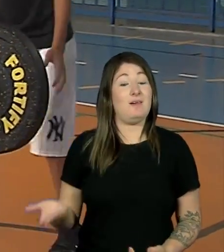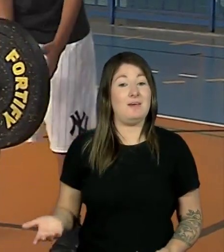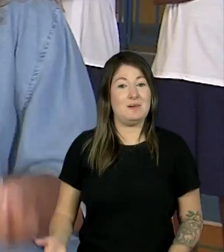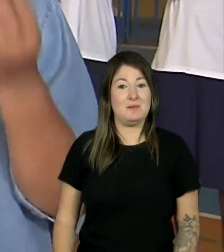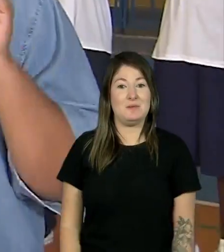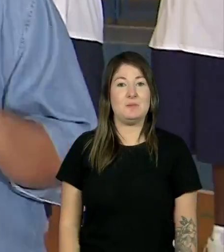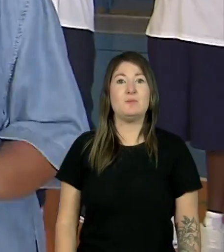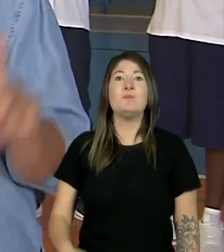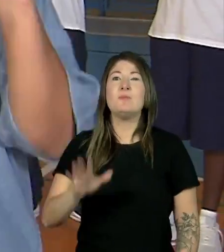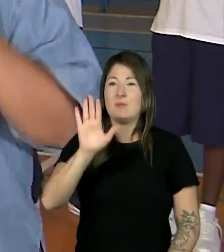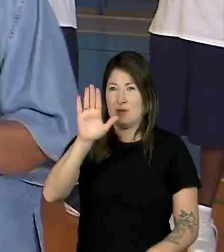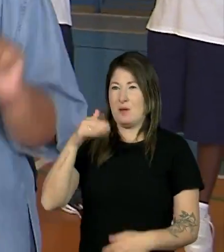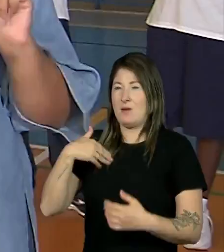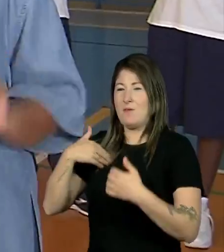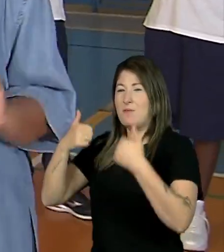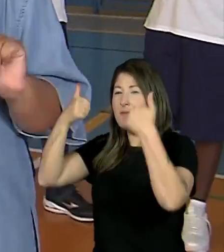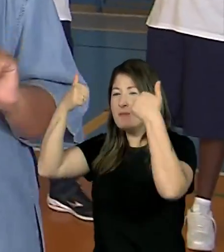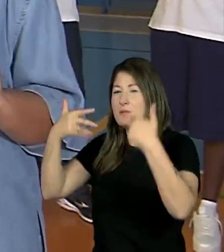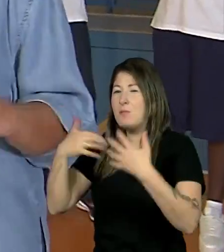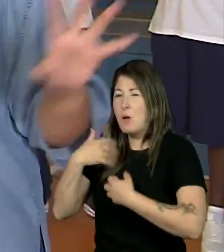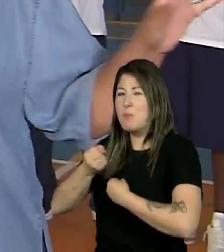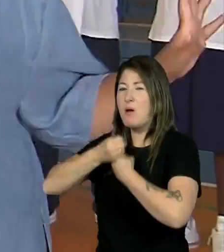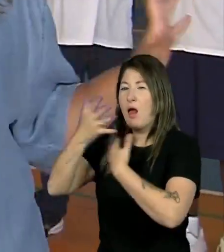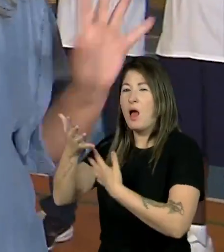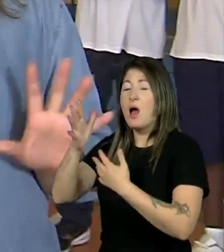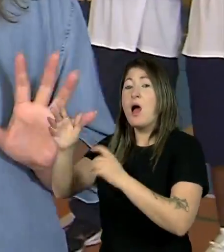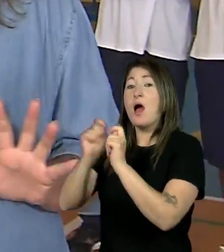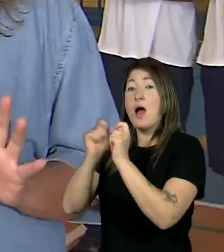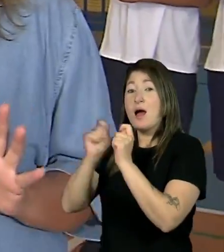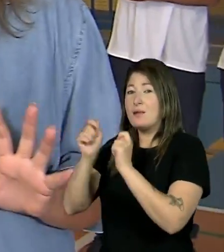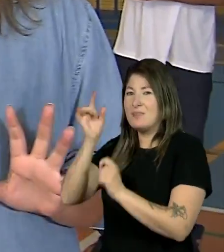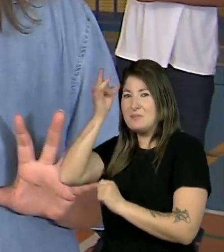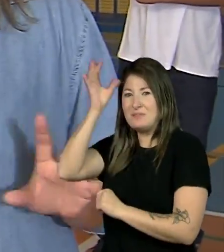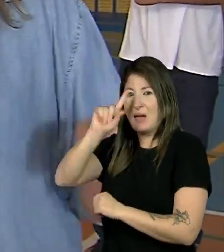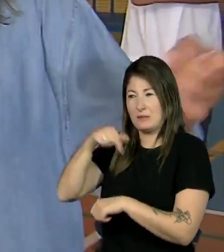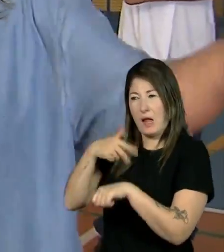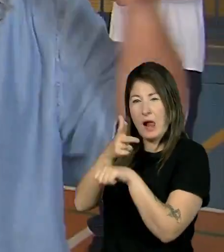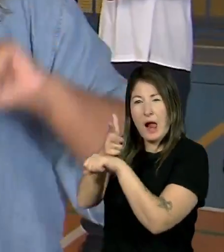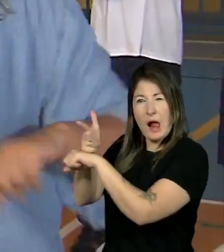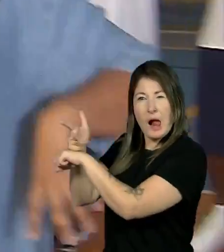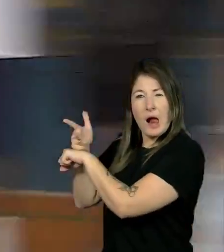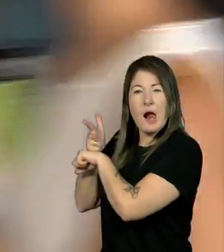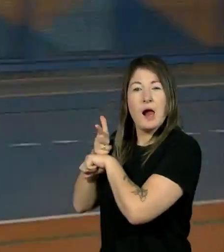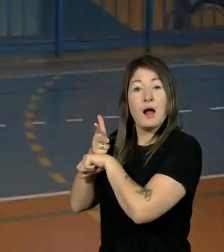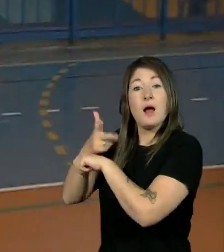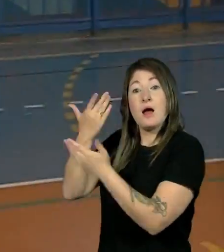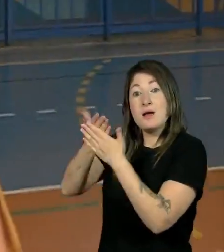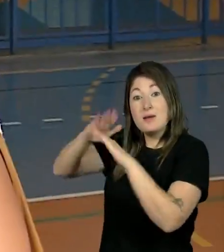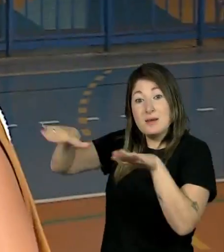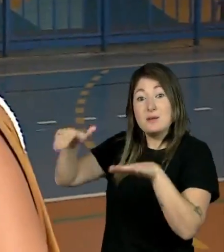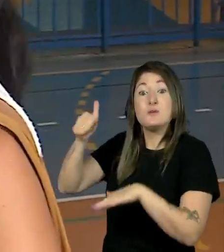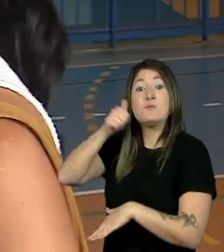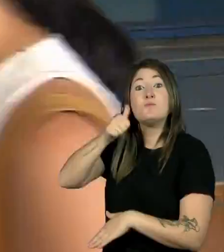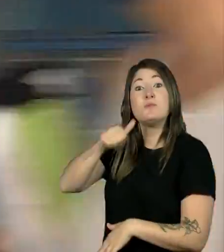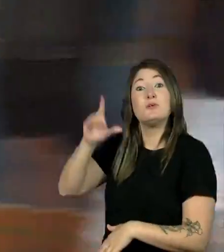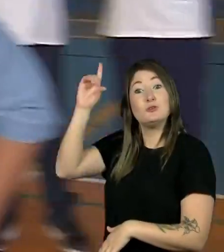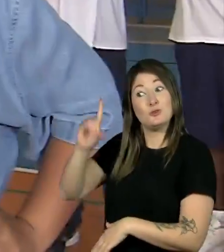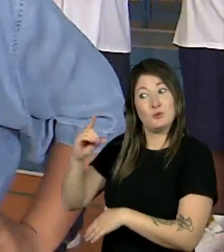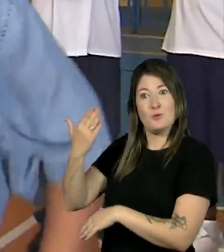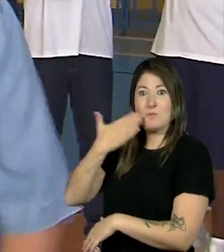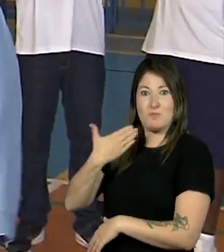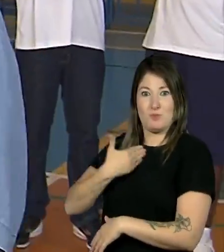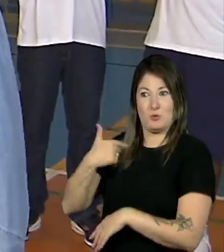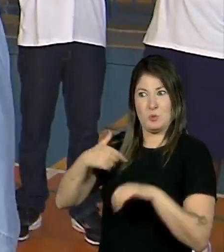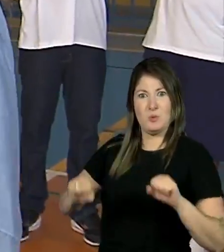Gente, deixa eu contar pra vocês que vida de repórter não é fácil. Eu tô aqui gravando o projeto das crianças e a diretora tá pedindo pra eu levantar peso. É isso, diretora? Isso